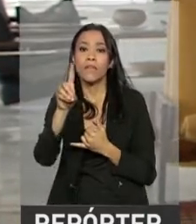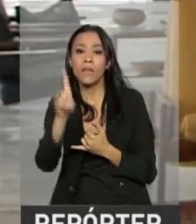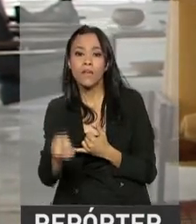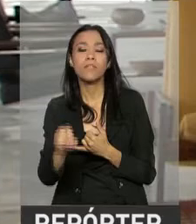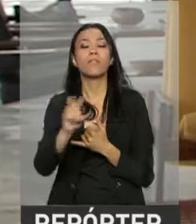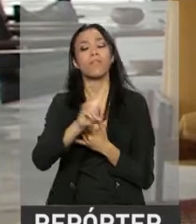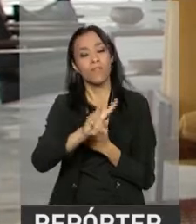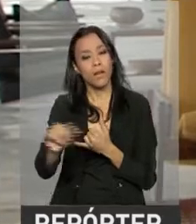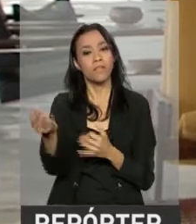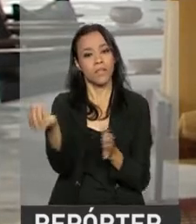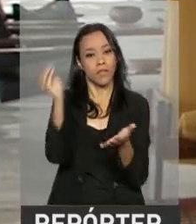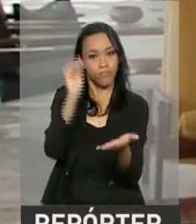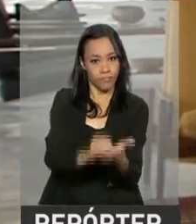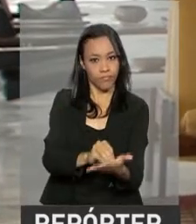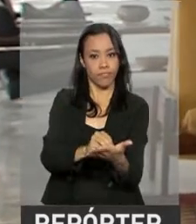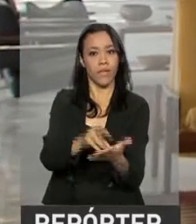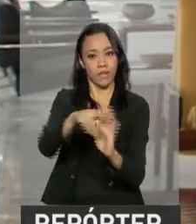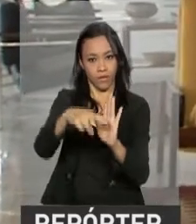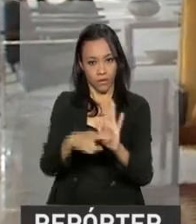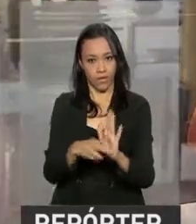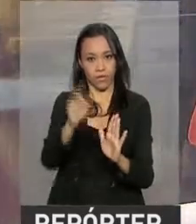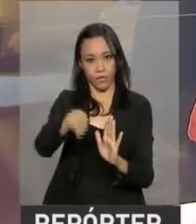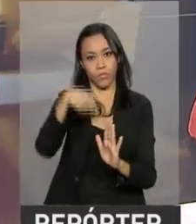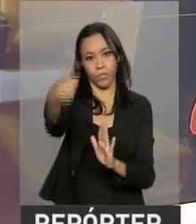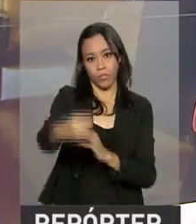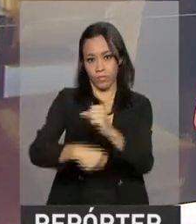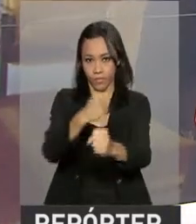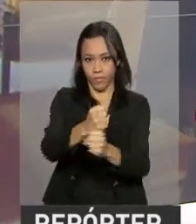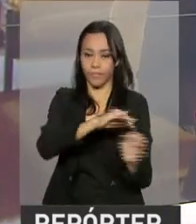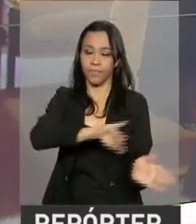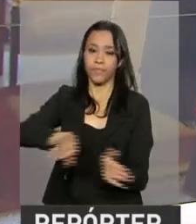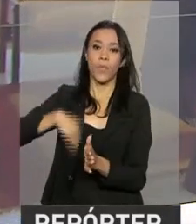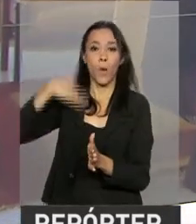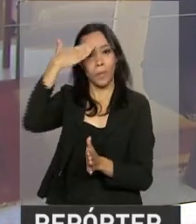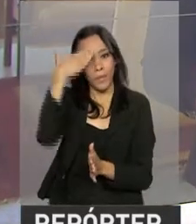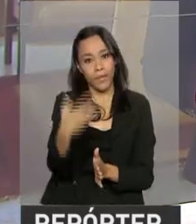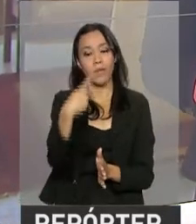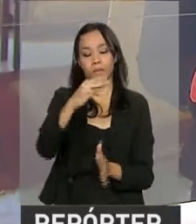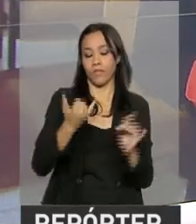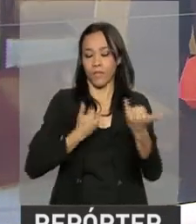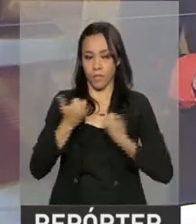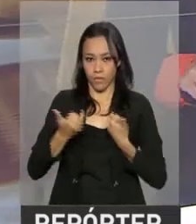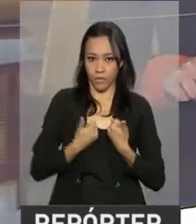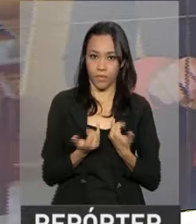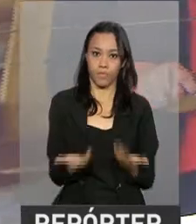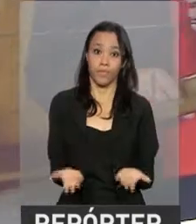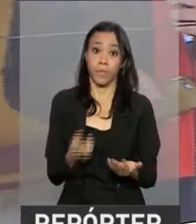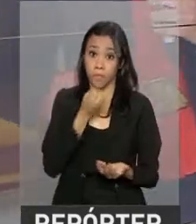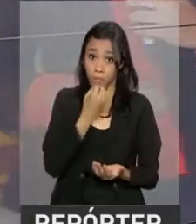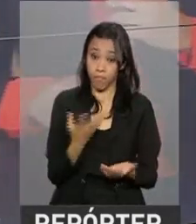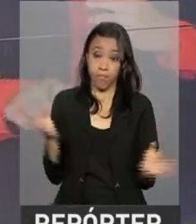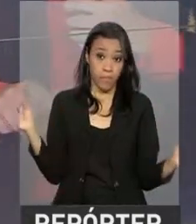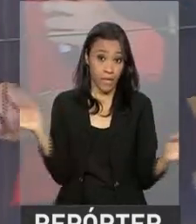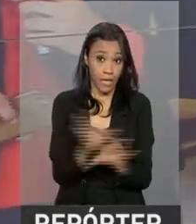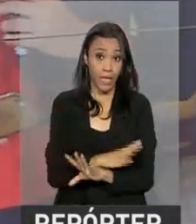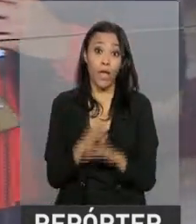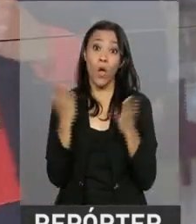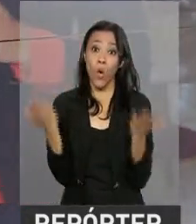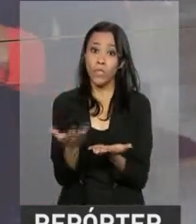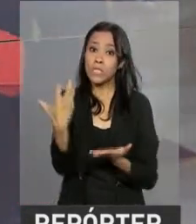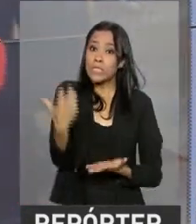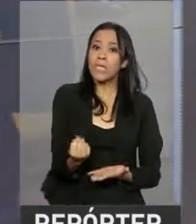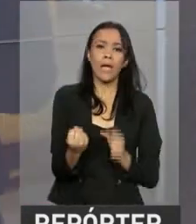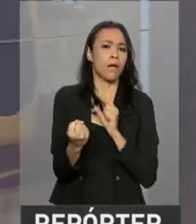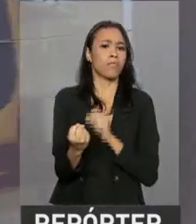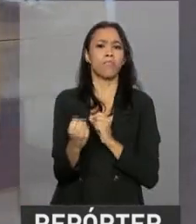aplicado no orçamento do ano que vem Renata Obrigada Gabriela pelas suas informações bom e termina hoje o prazo para